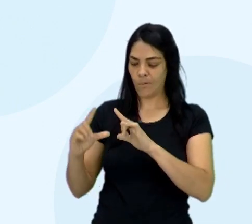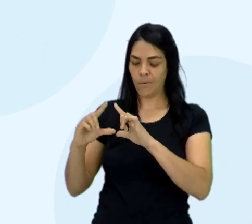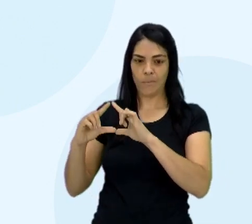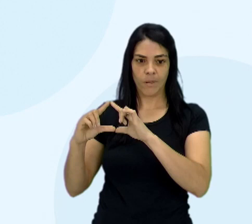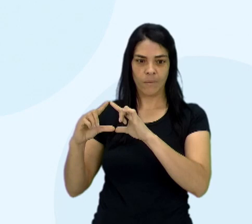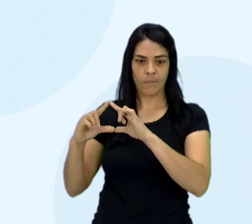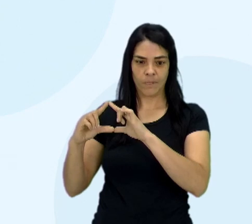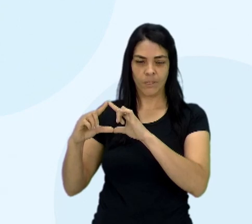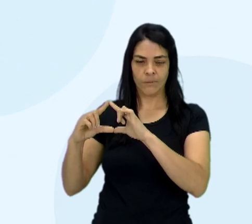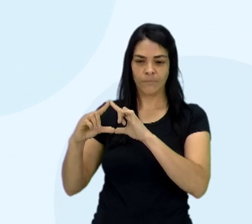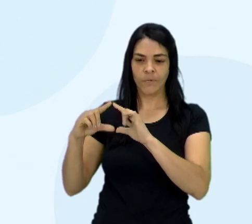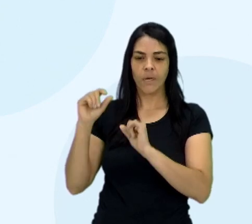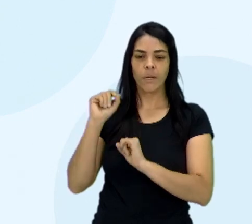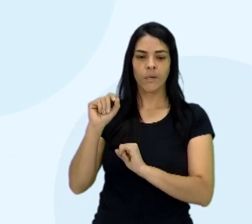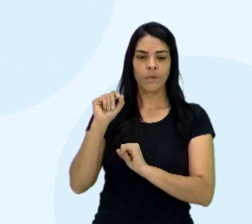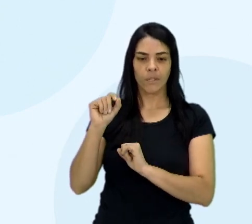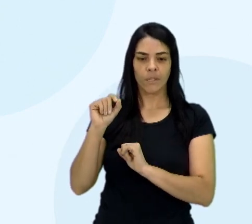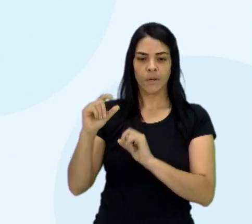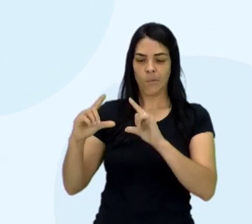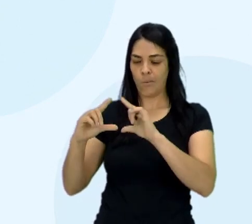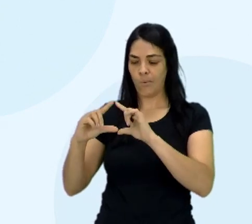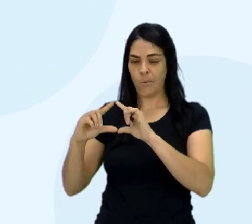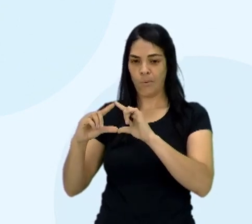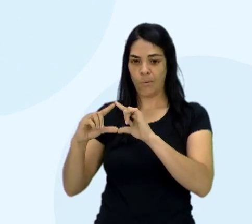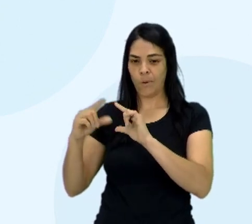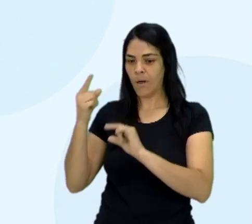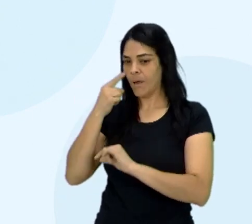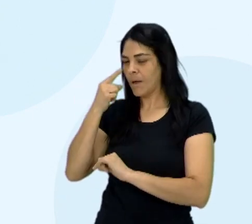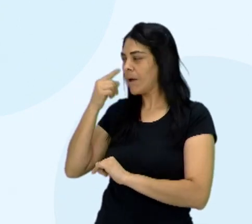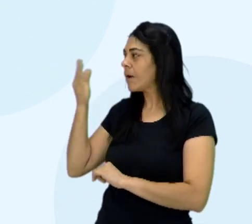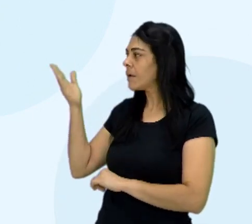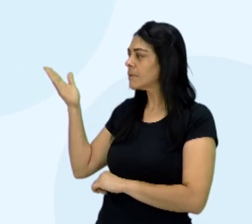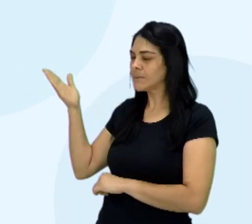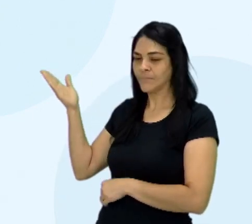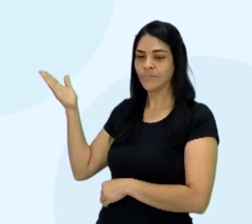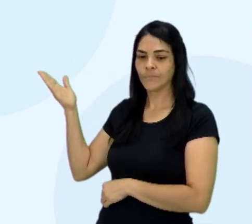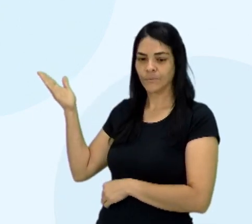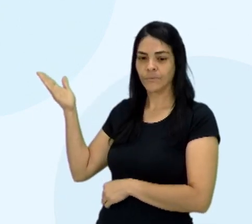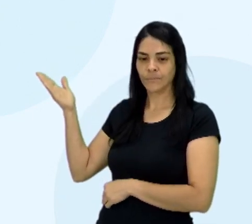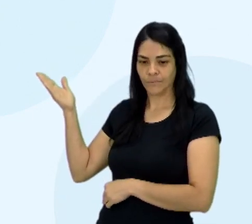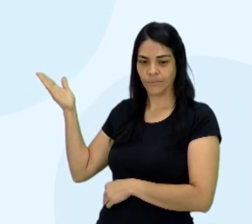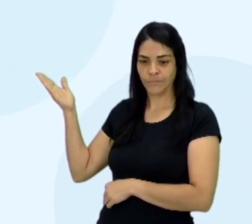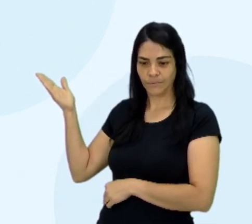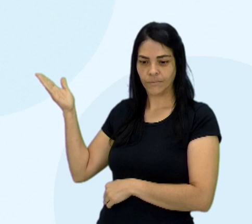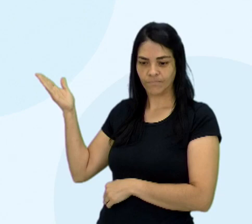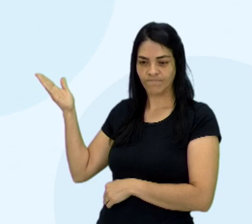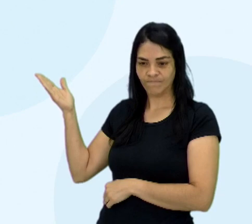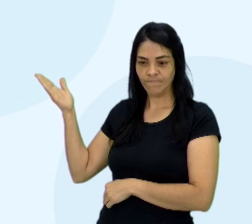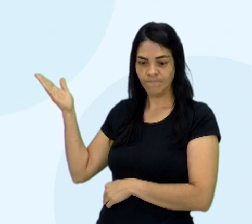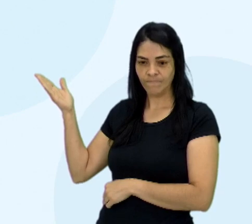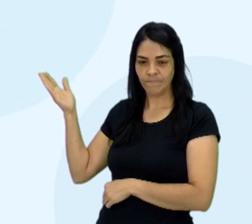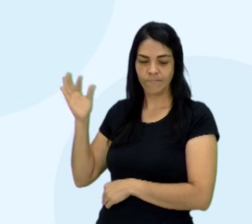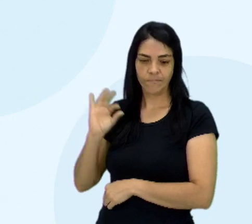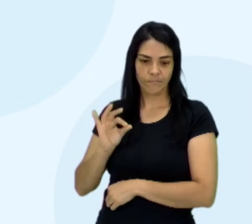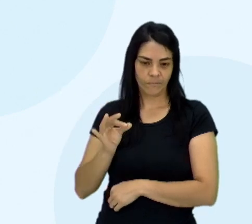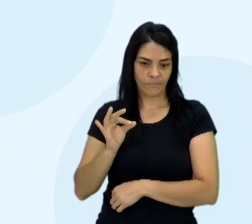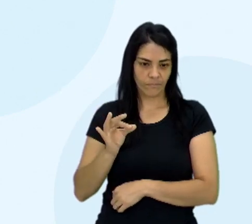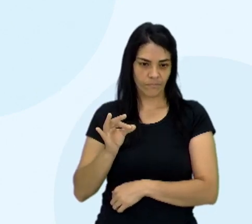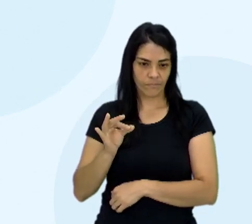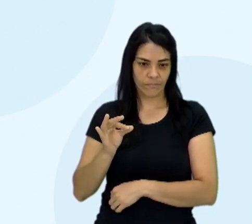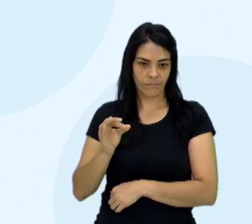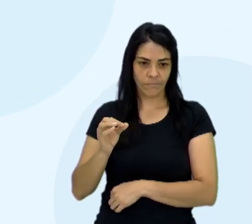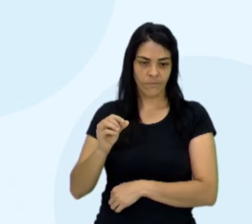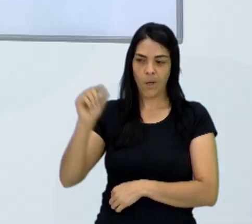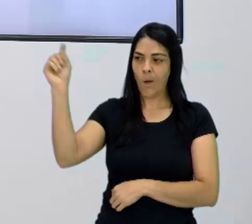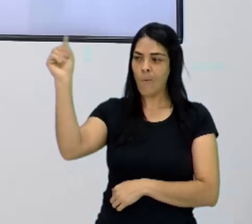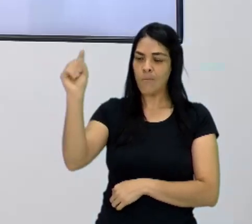E aí ele foi lá e colocou uma estaca no chão, tá certo? Essa que eu estou representando por essa setinha. E como os raios solares, eles